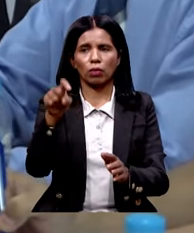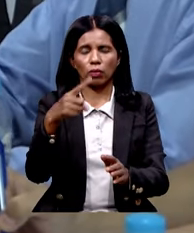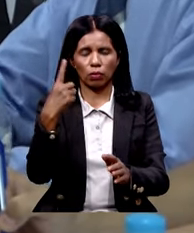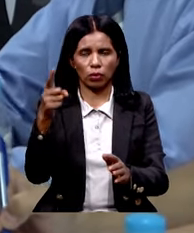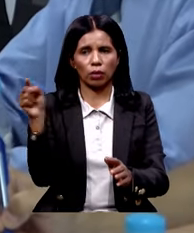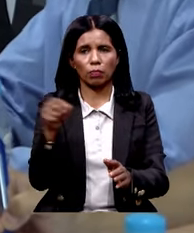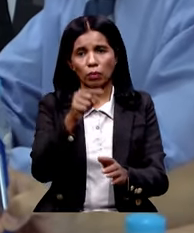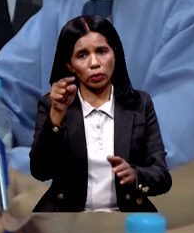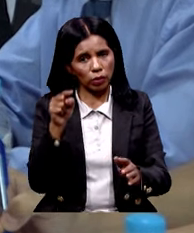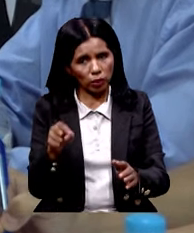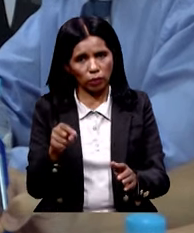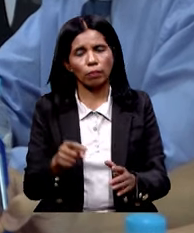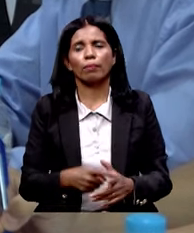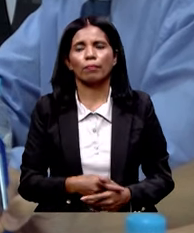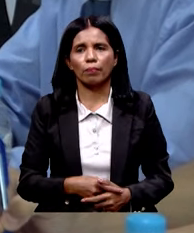6.11%. E